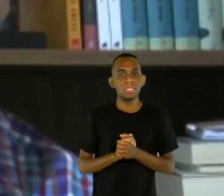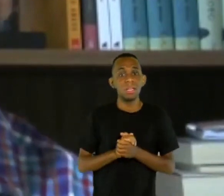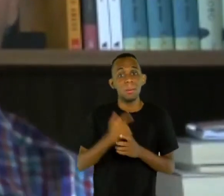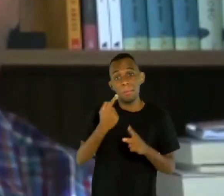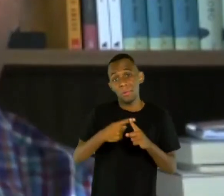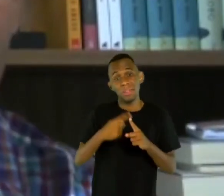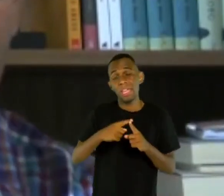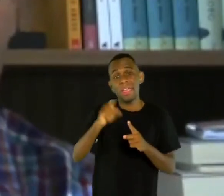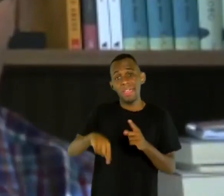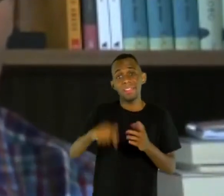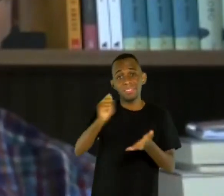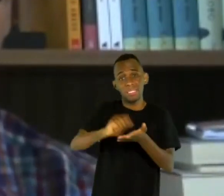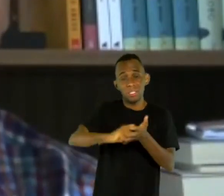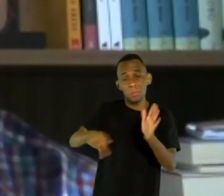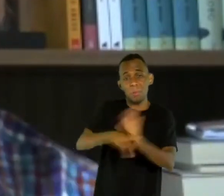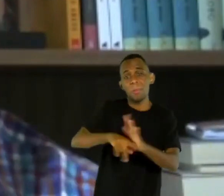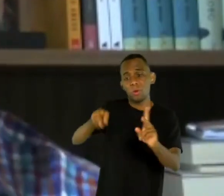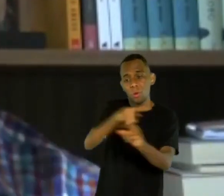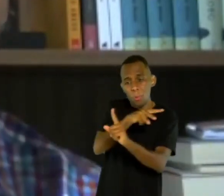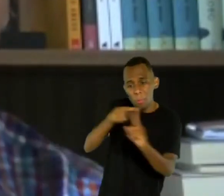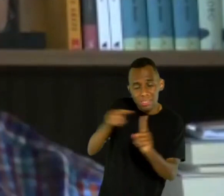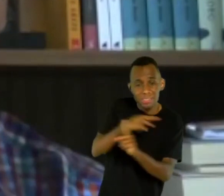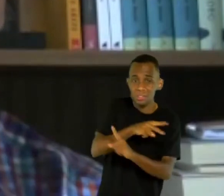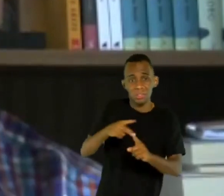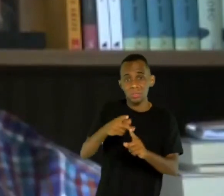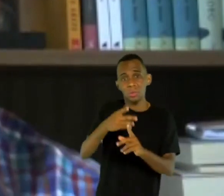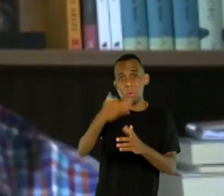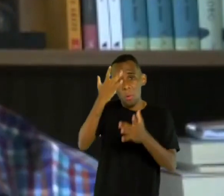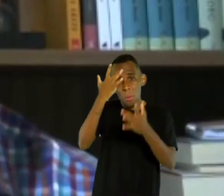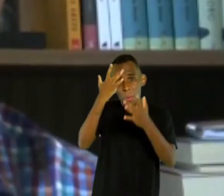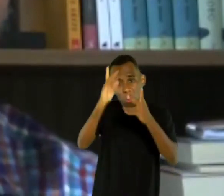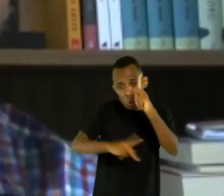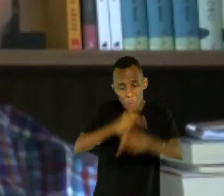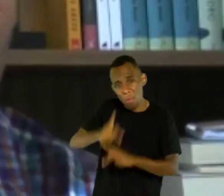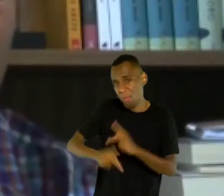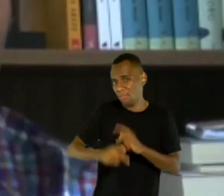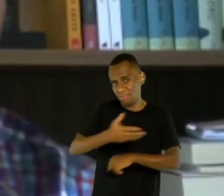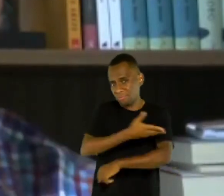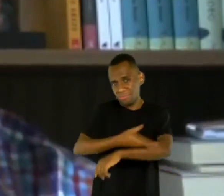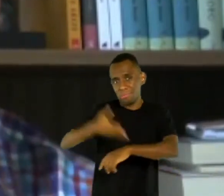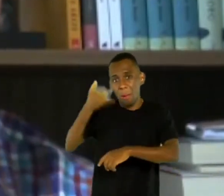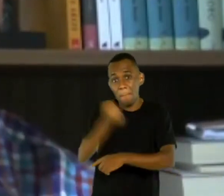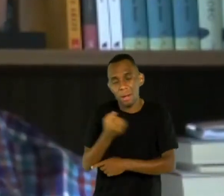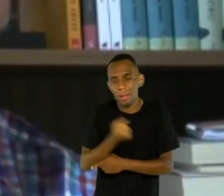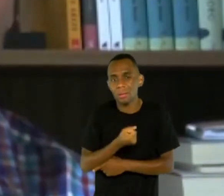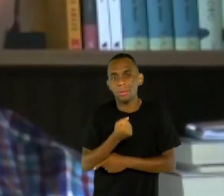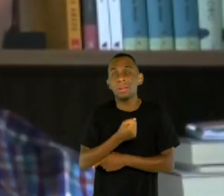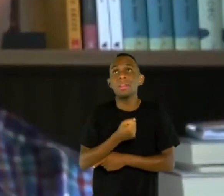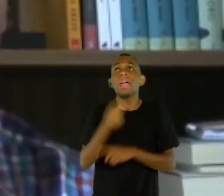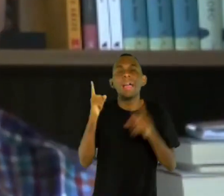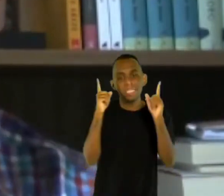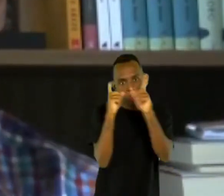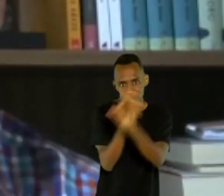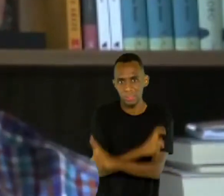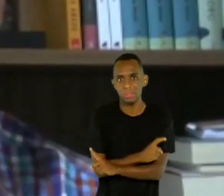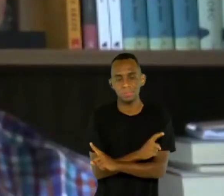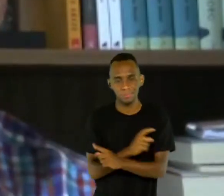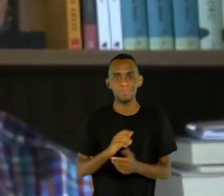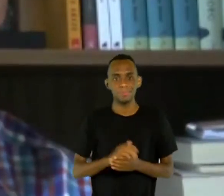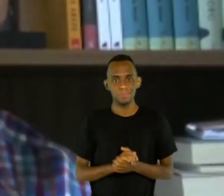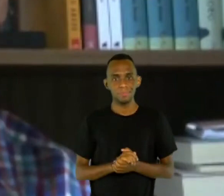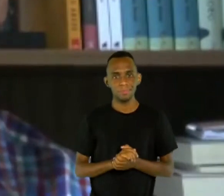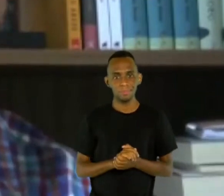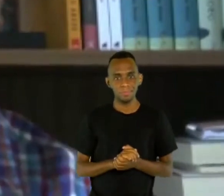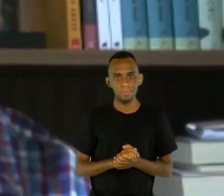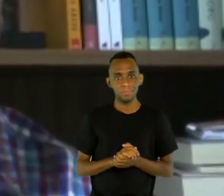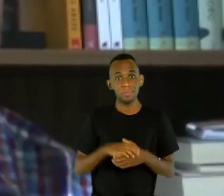isso é violento, assustador, né? E o lugar que eles ocuparam e que eles, de